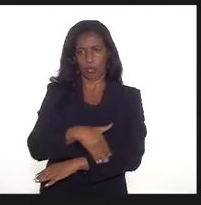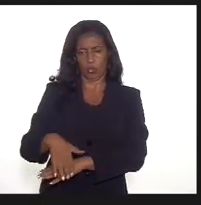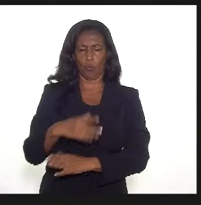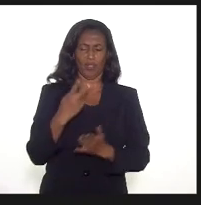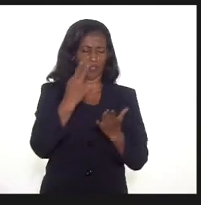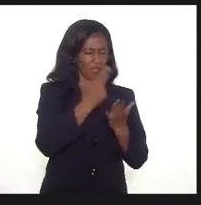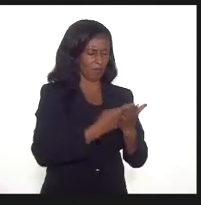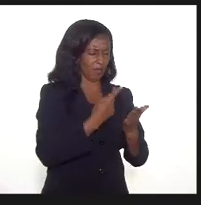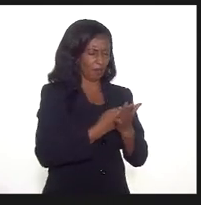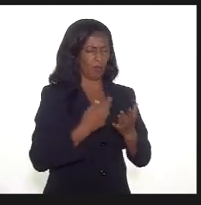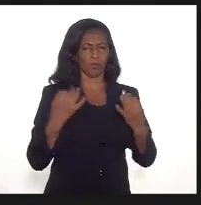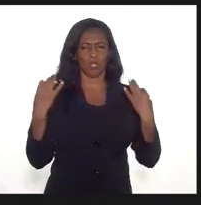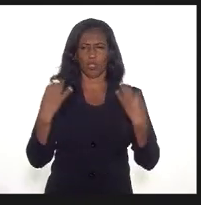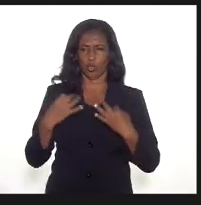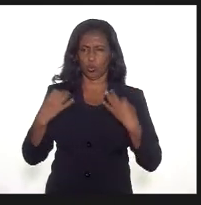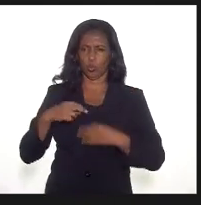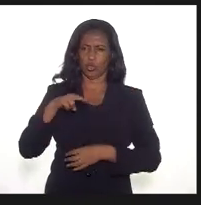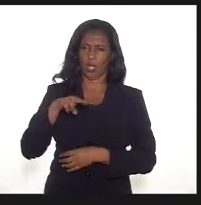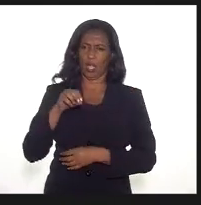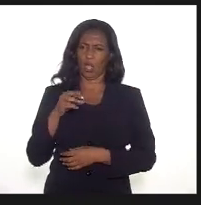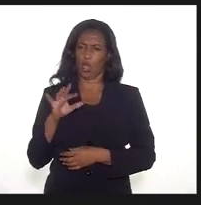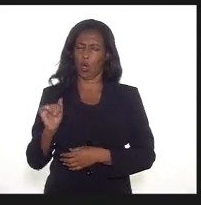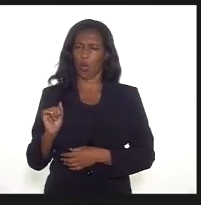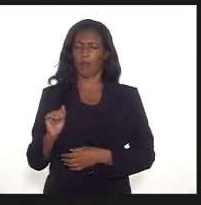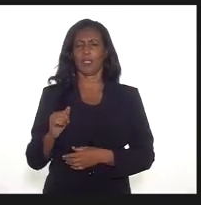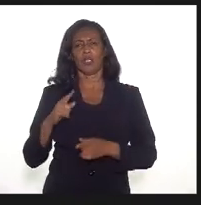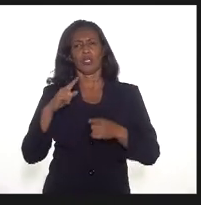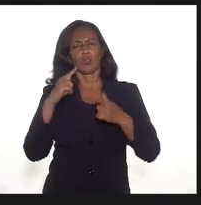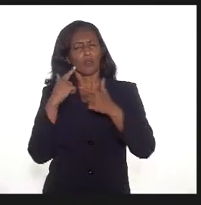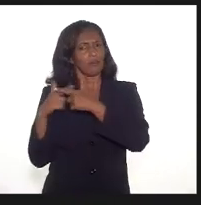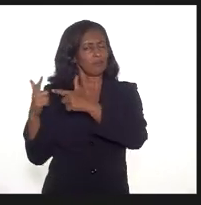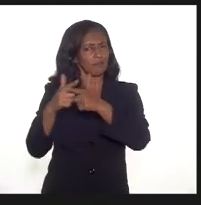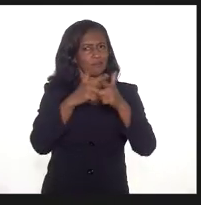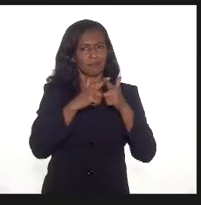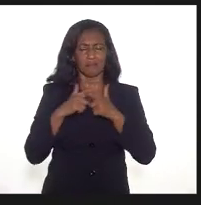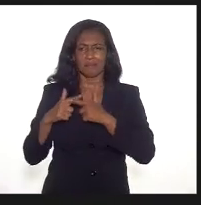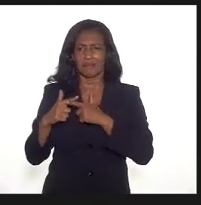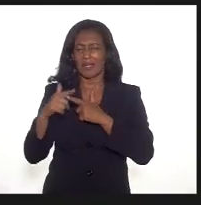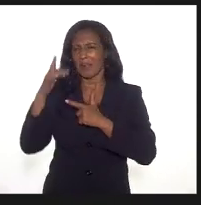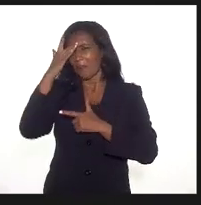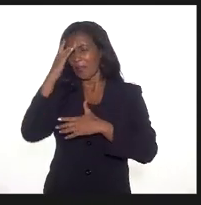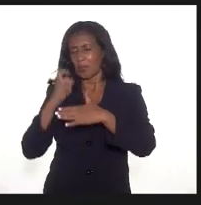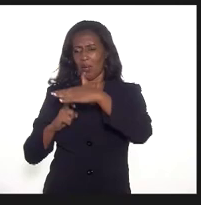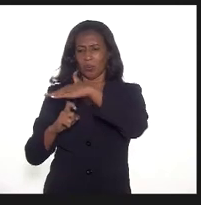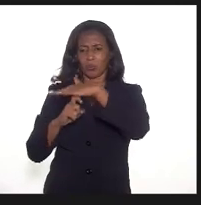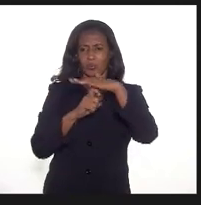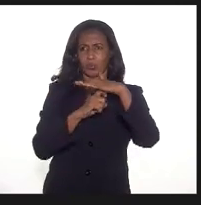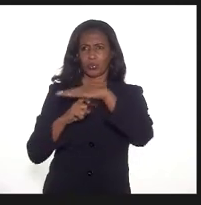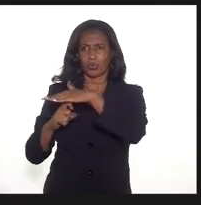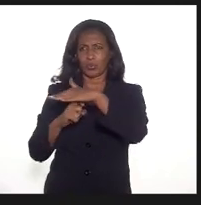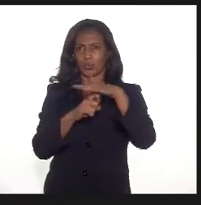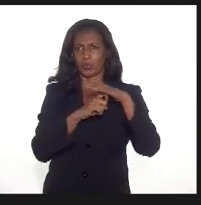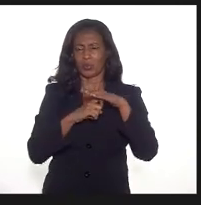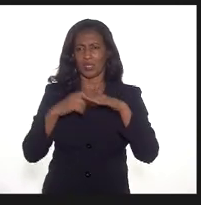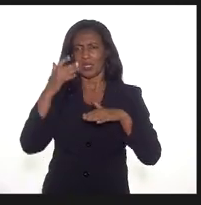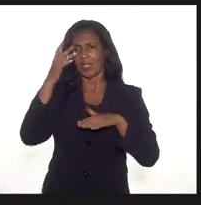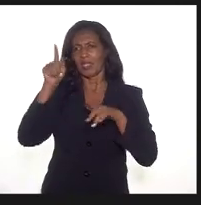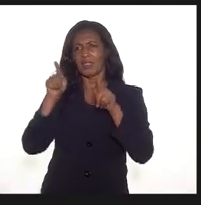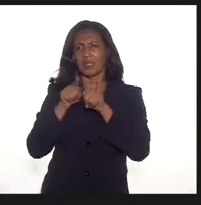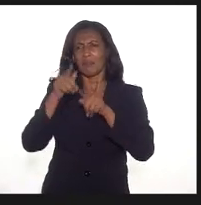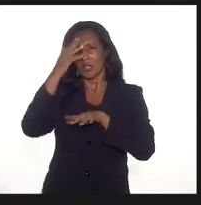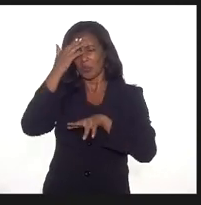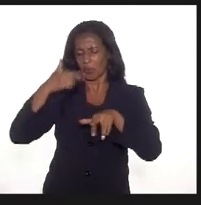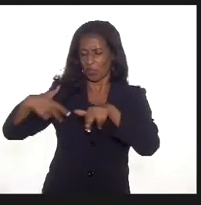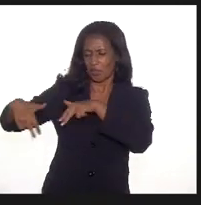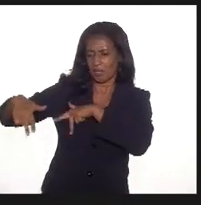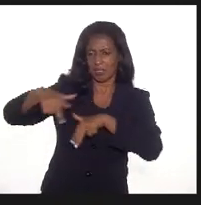é justa, é nobre, mas está causando um transtorno infindável para os comerciantes e aqueles que circulam na região do